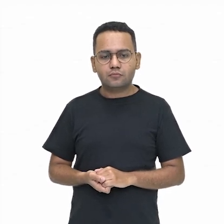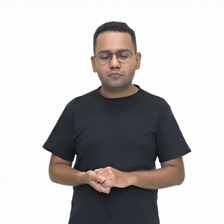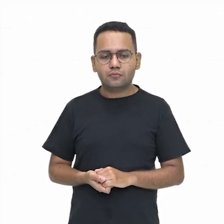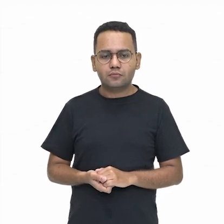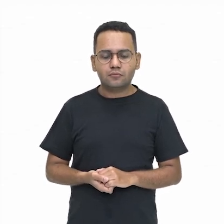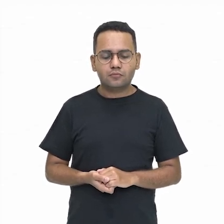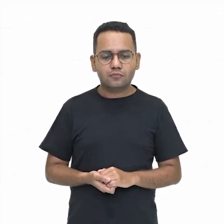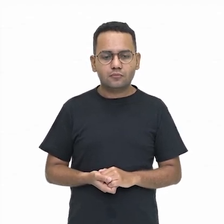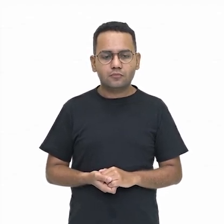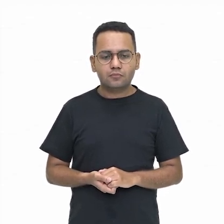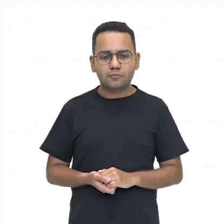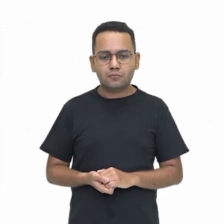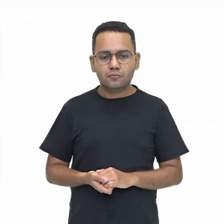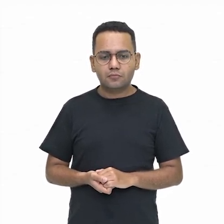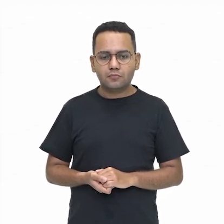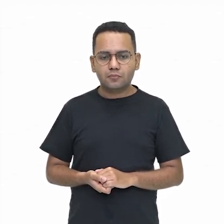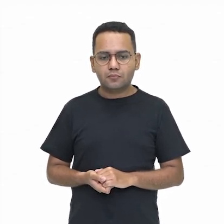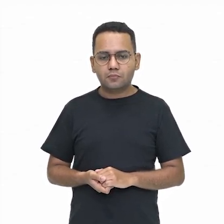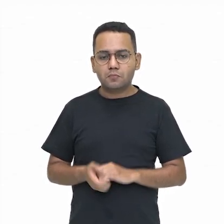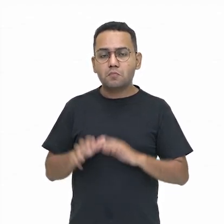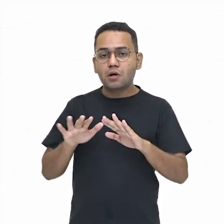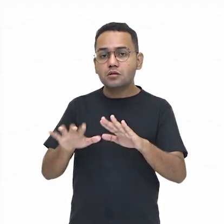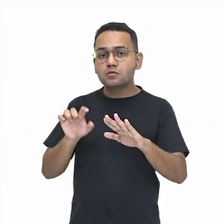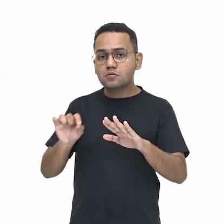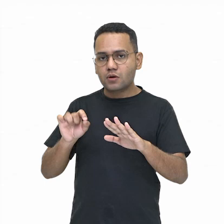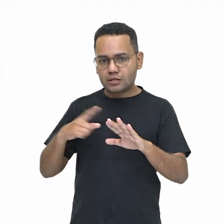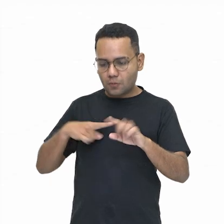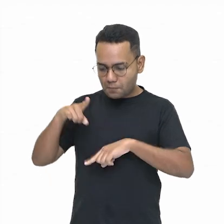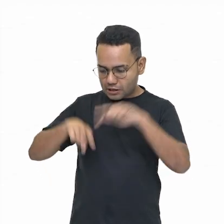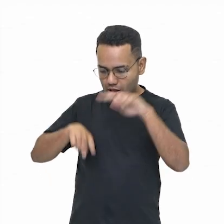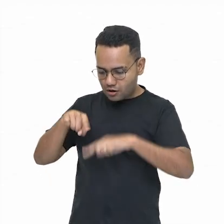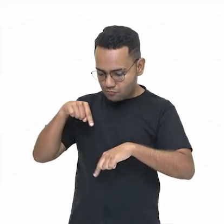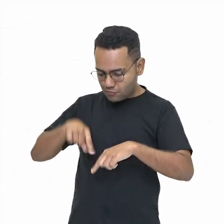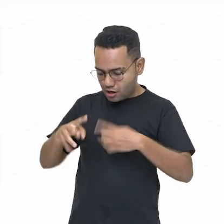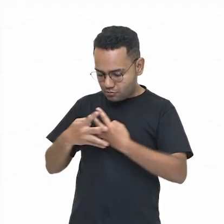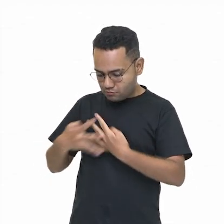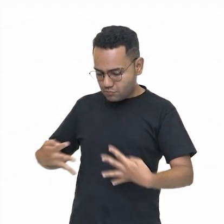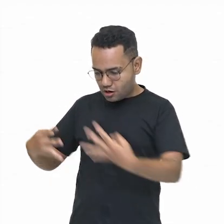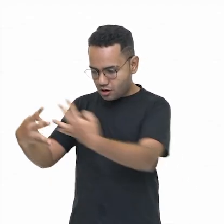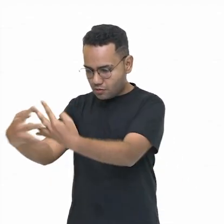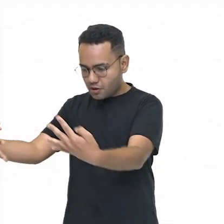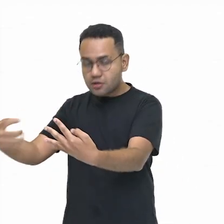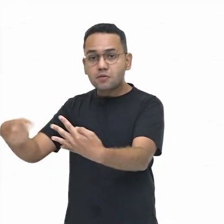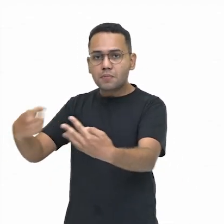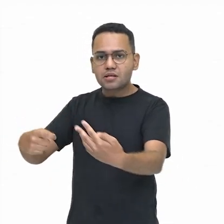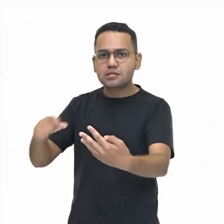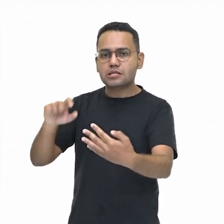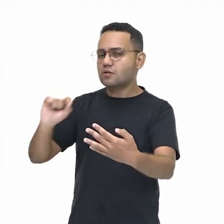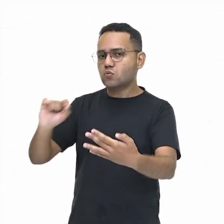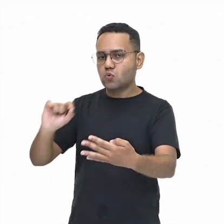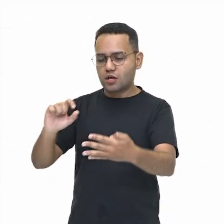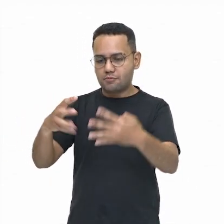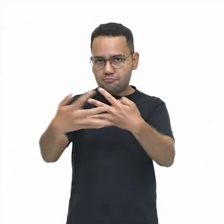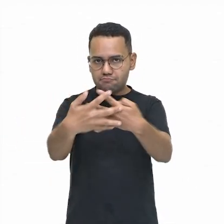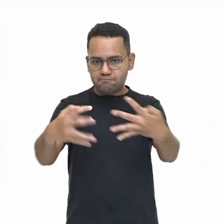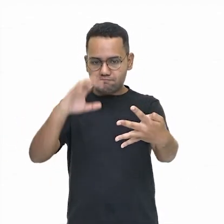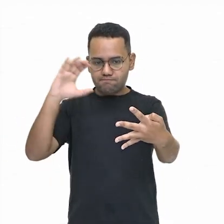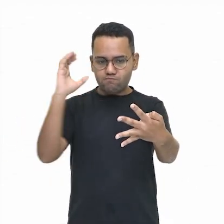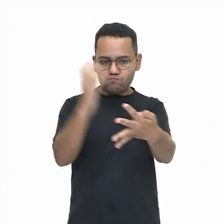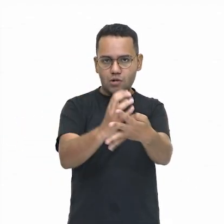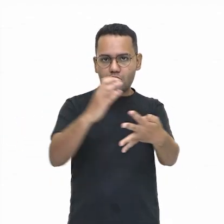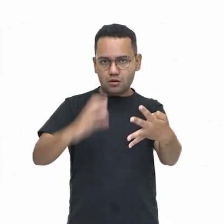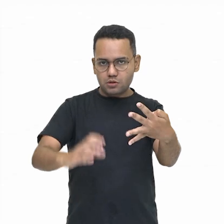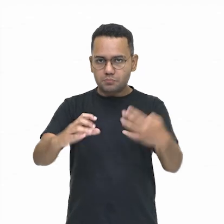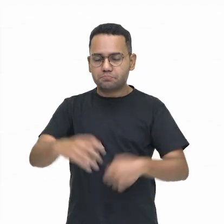da quadra, existe ali o quadro de remissão, onde a bola deve ser arremessada. Bom,